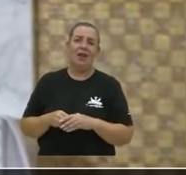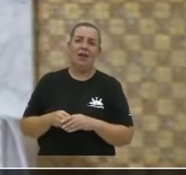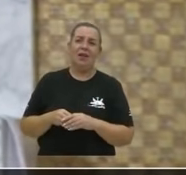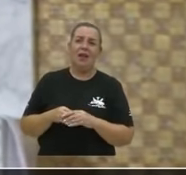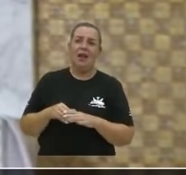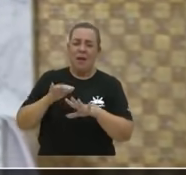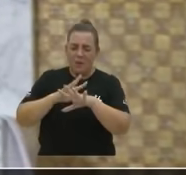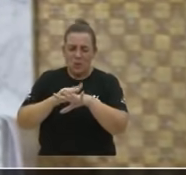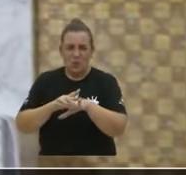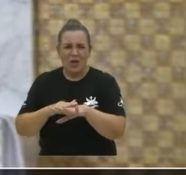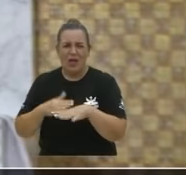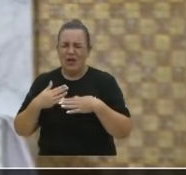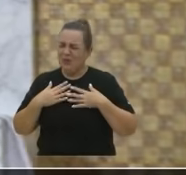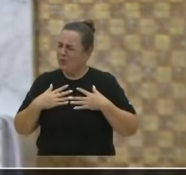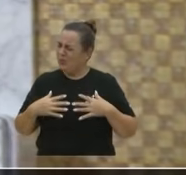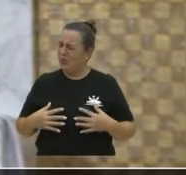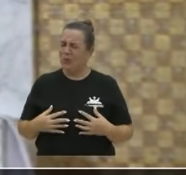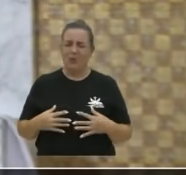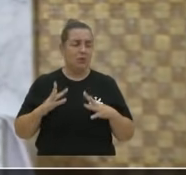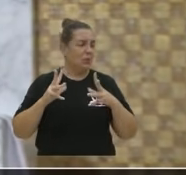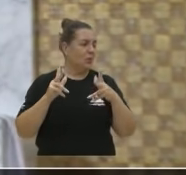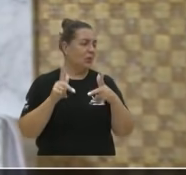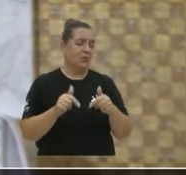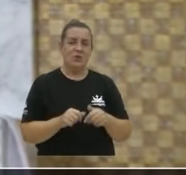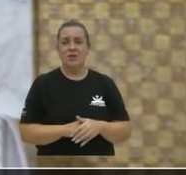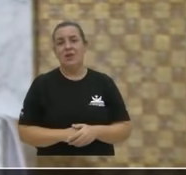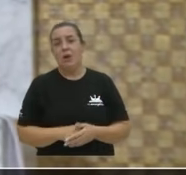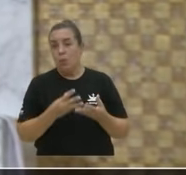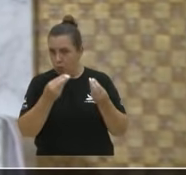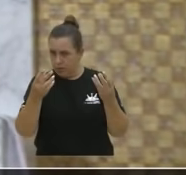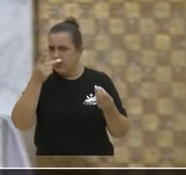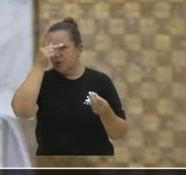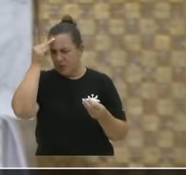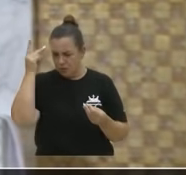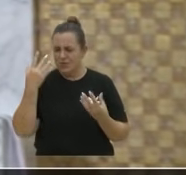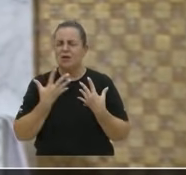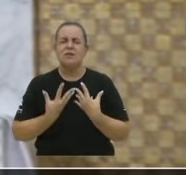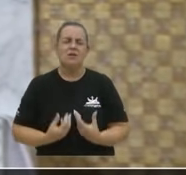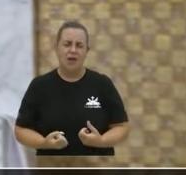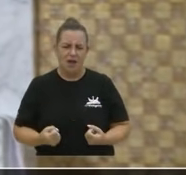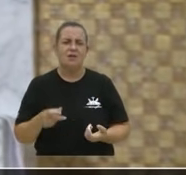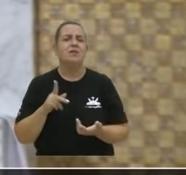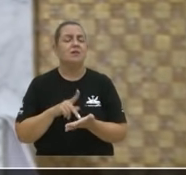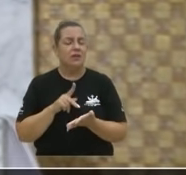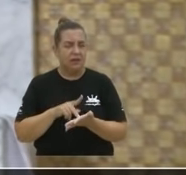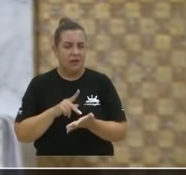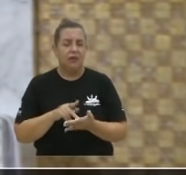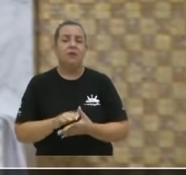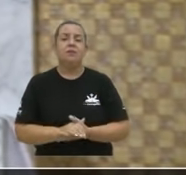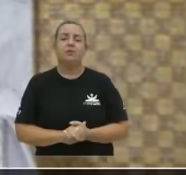estão machucados, feridos, cansados.